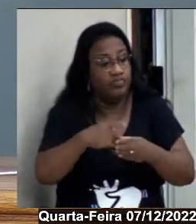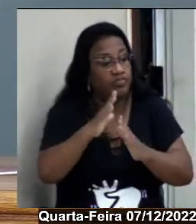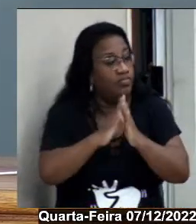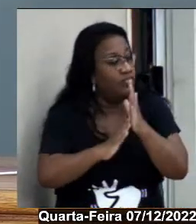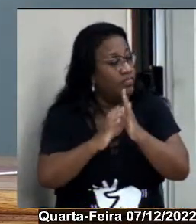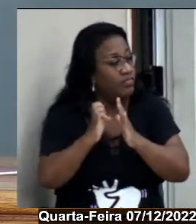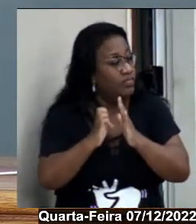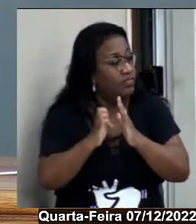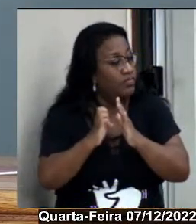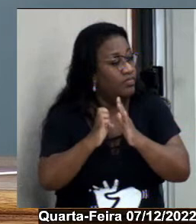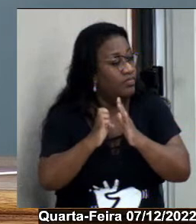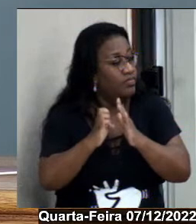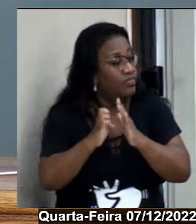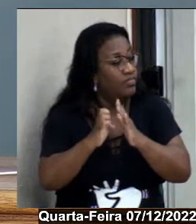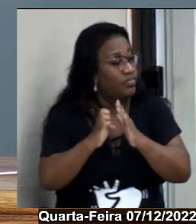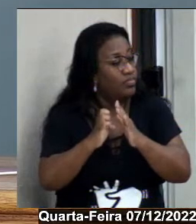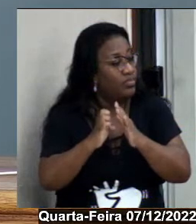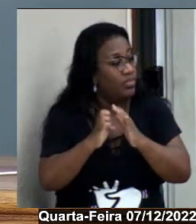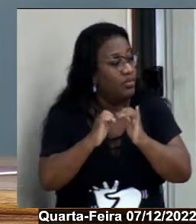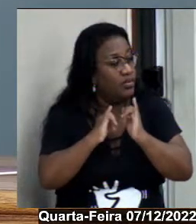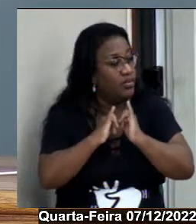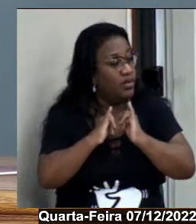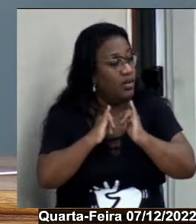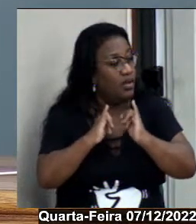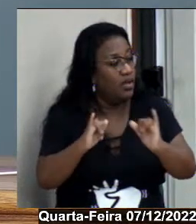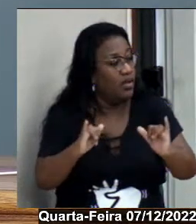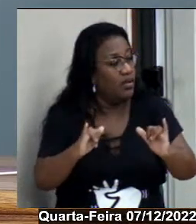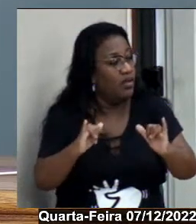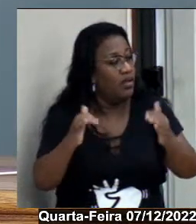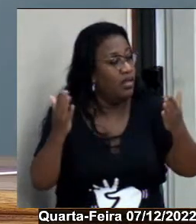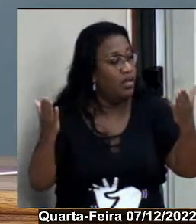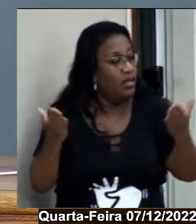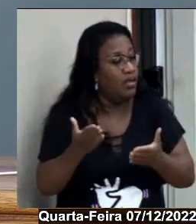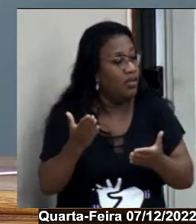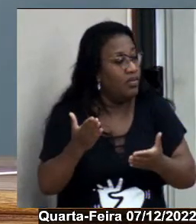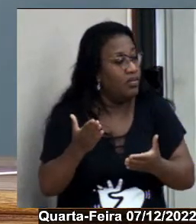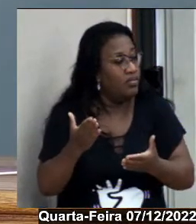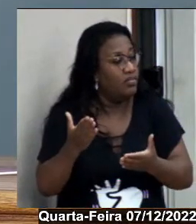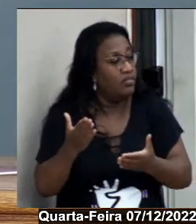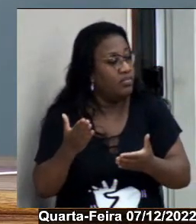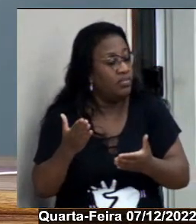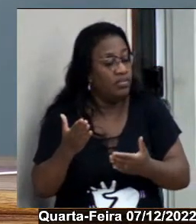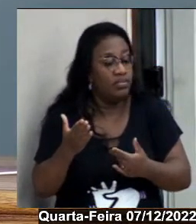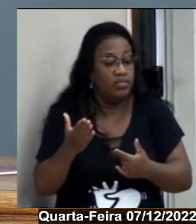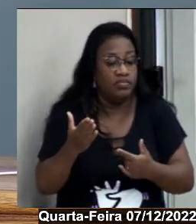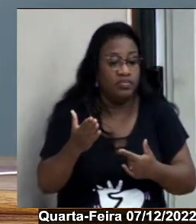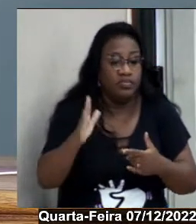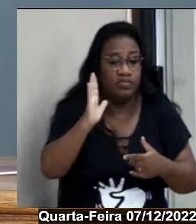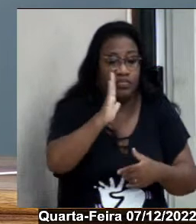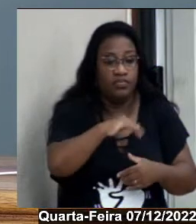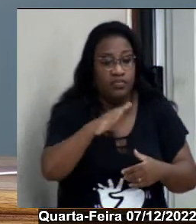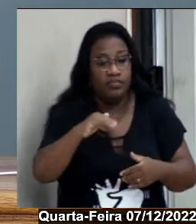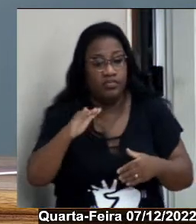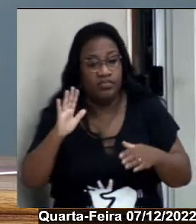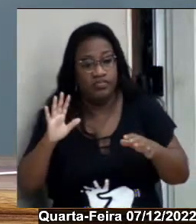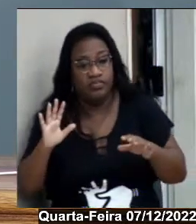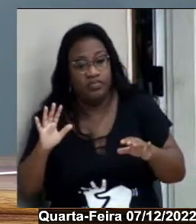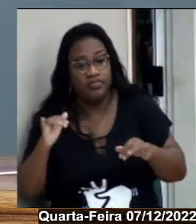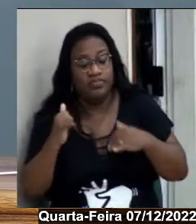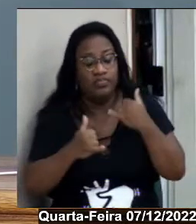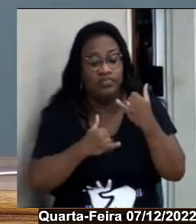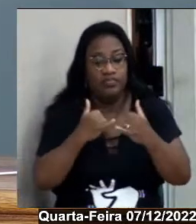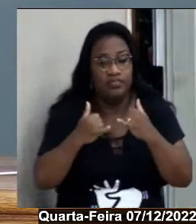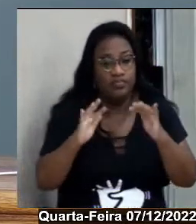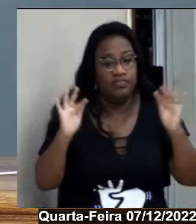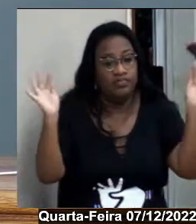Embu das Artes. E digo mais, não se contentando em ajudar só as crianças da nossa cidade, o prefeito está avançando para